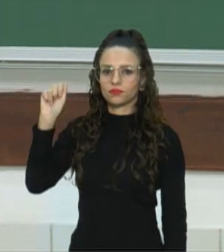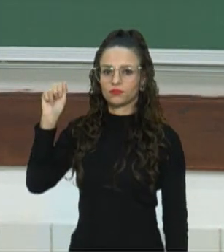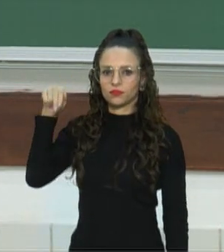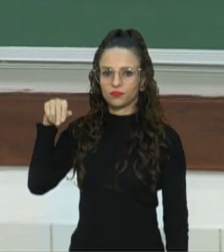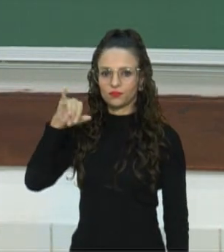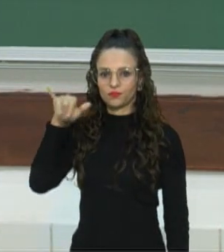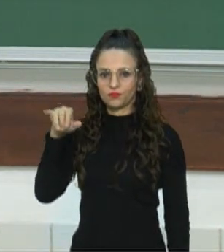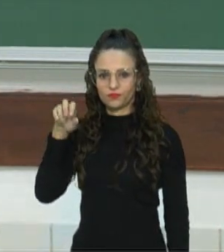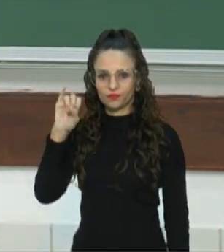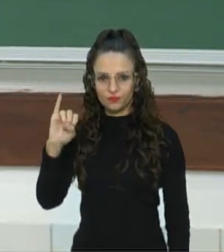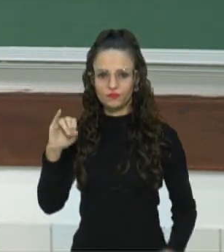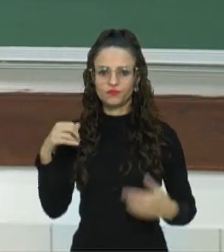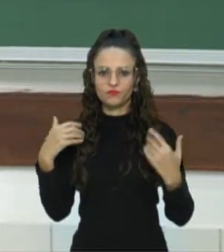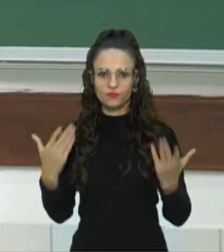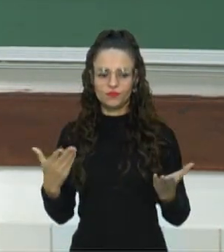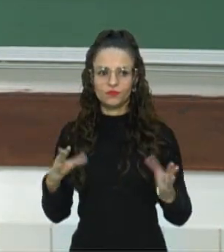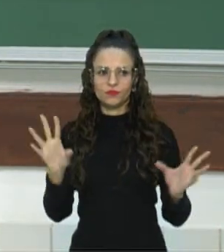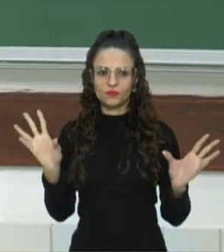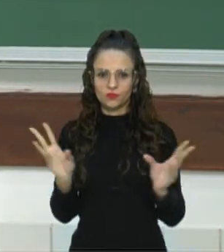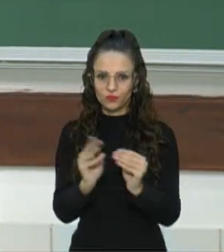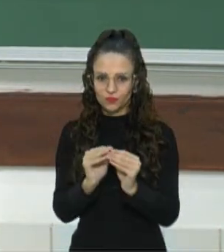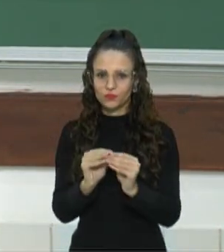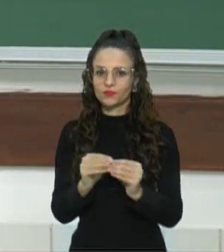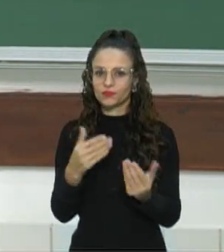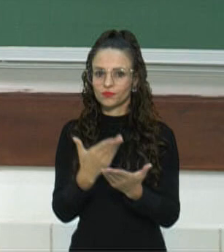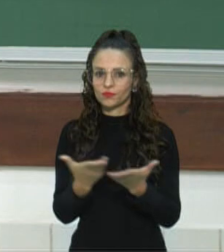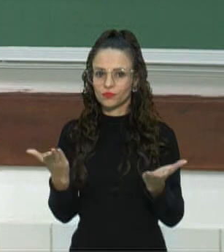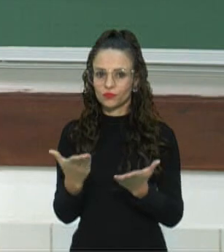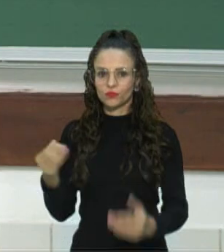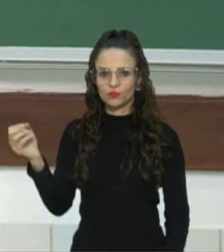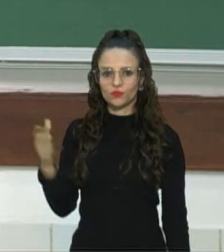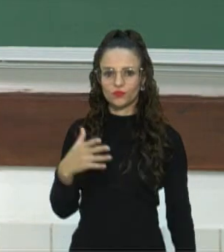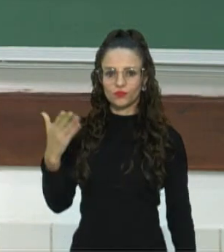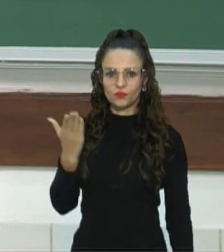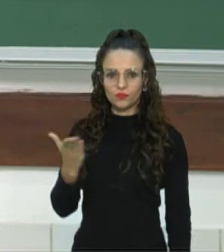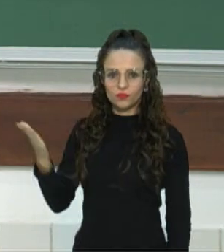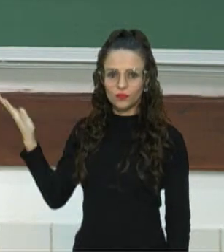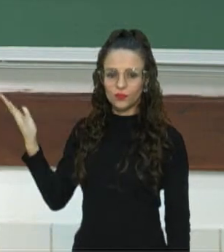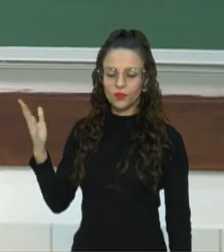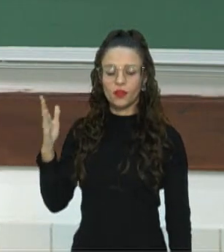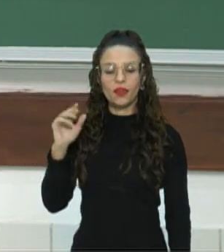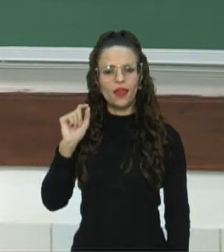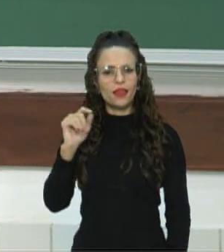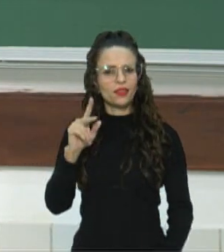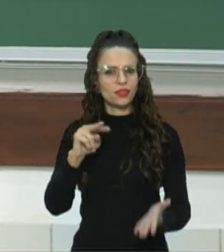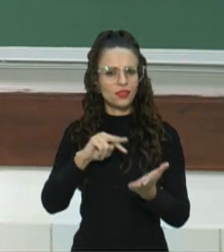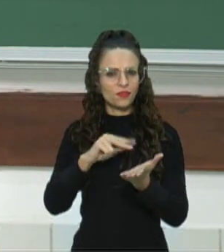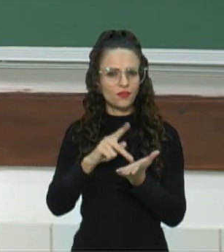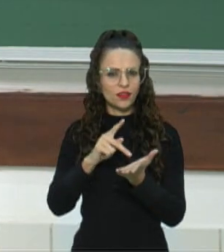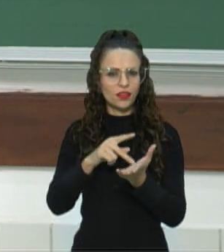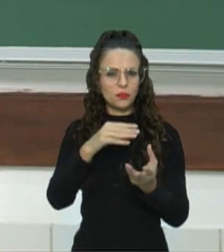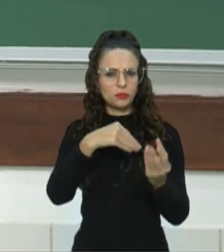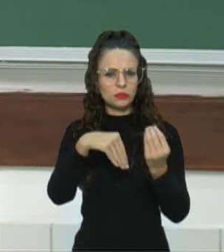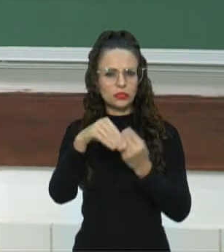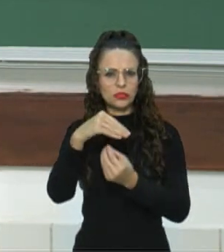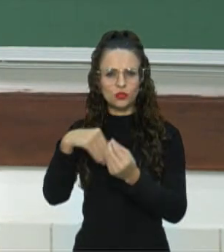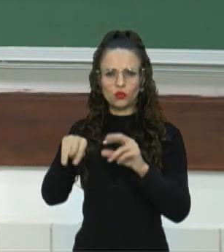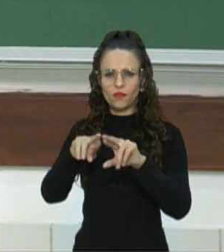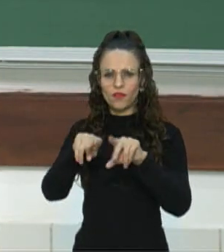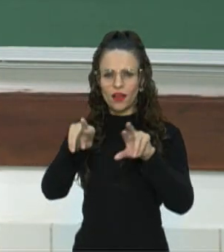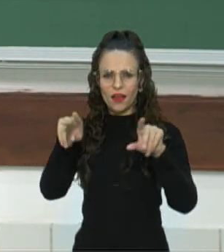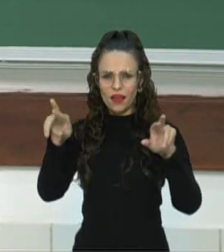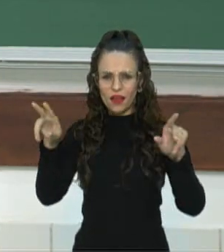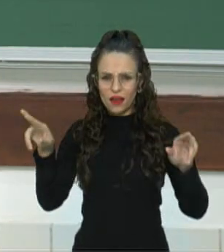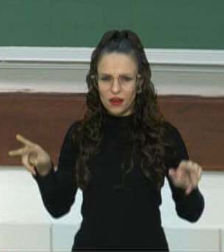para fecharmos a aula de hoje, tem uma nova modalidade. Na verdade, essa não é uma modalidade, né, ela é uma mistura de todas as outras modalidades que nós já vimos.